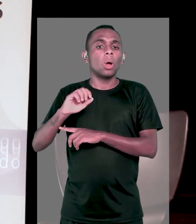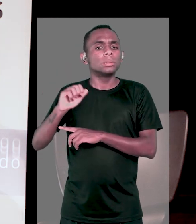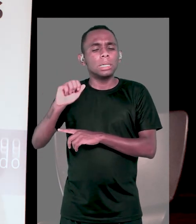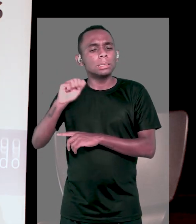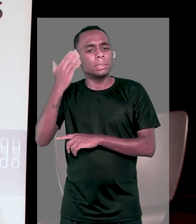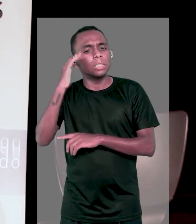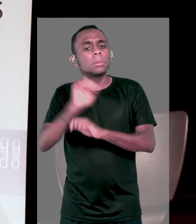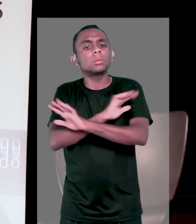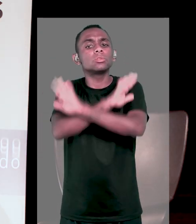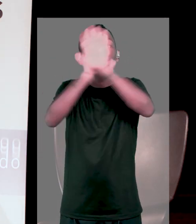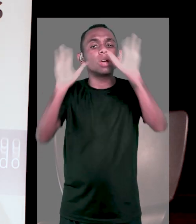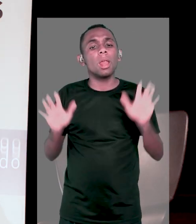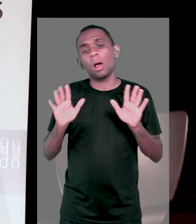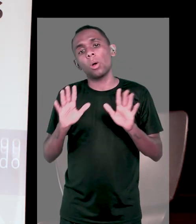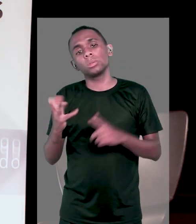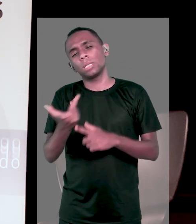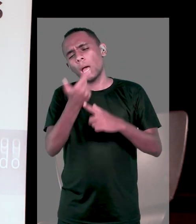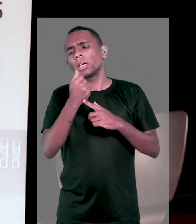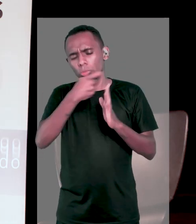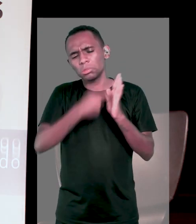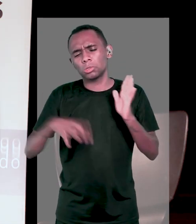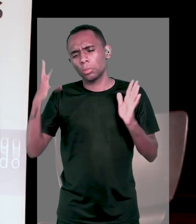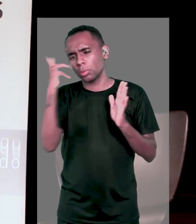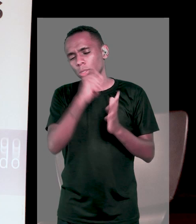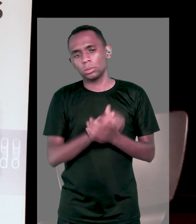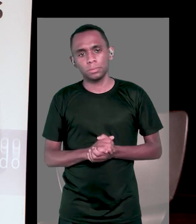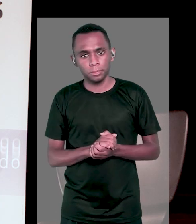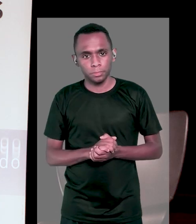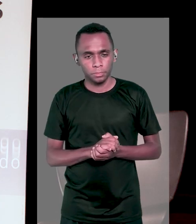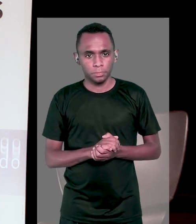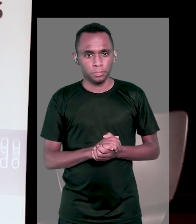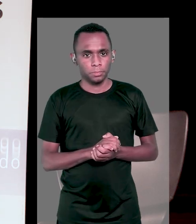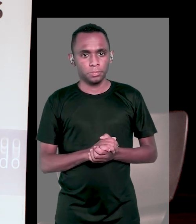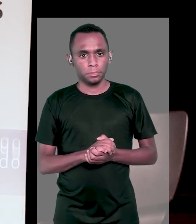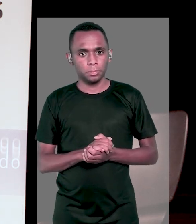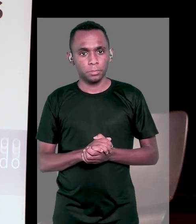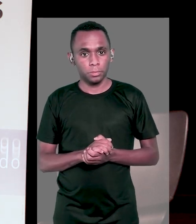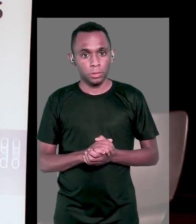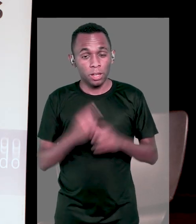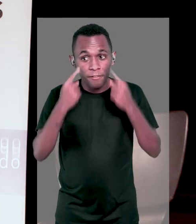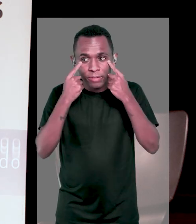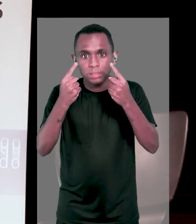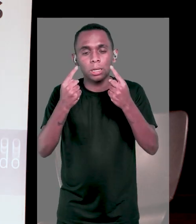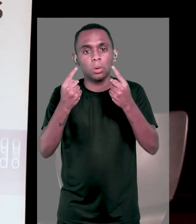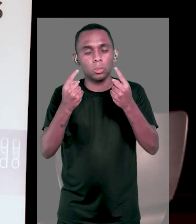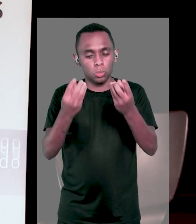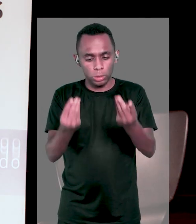a agir para aumentar suas impressões em intensidade ou duração